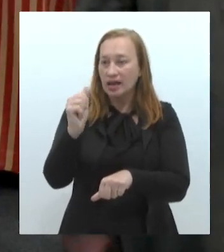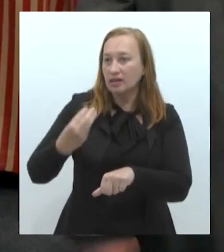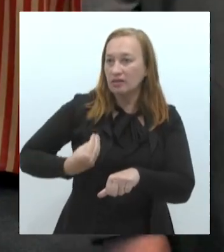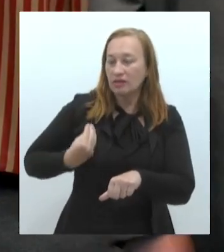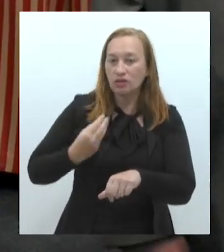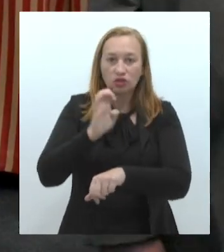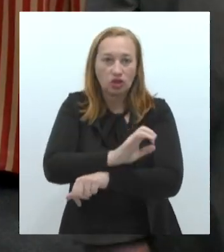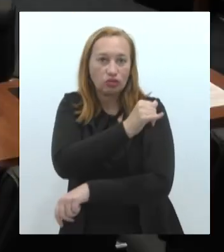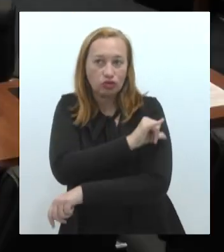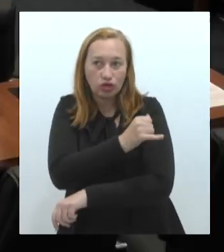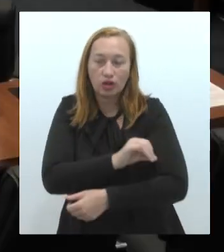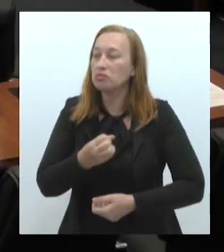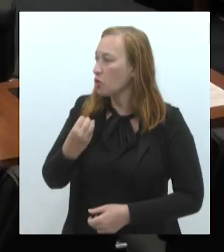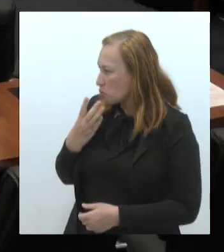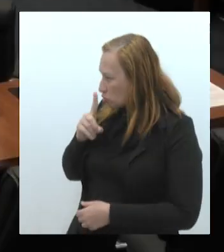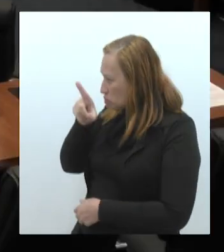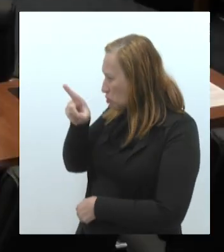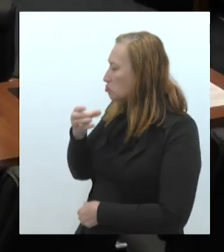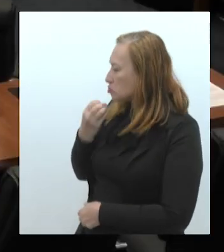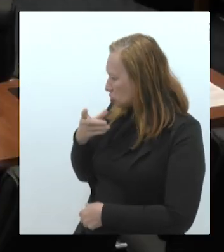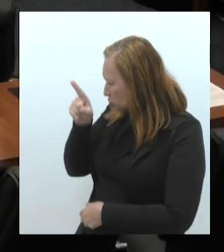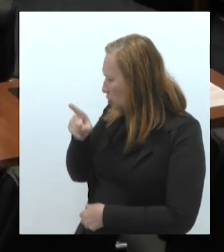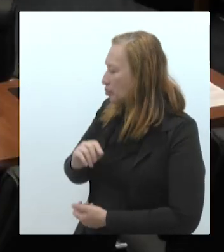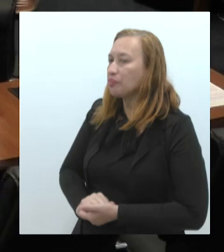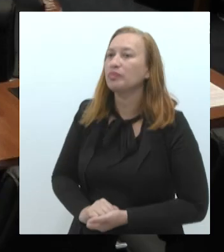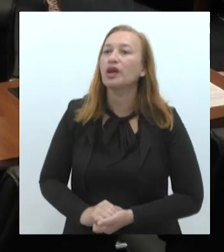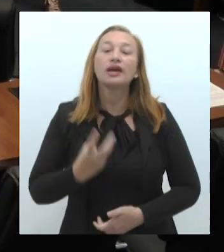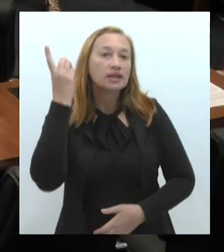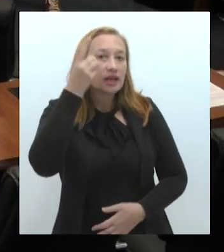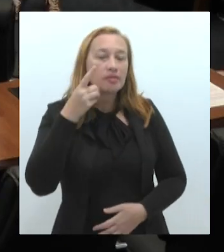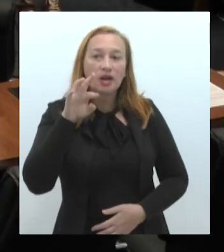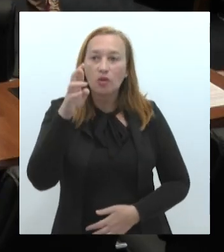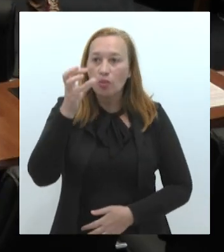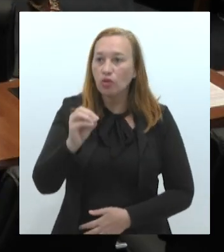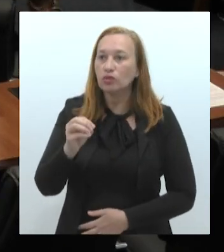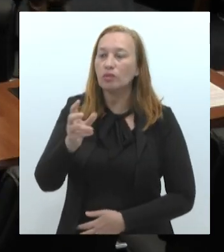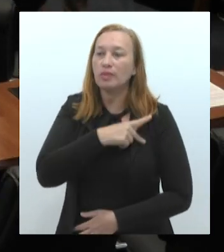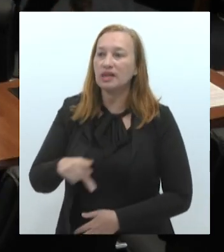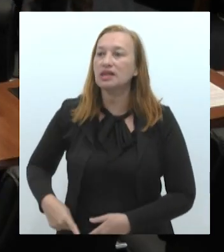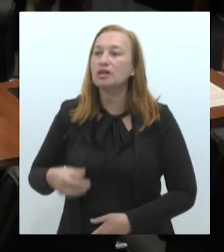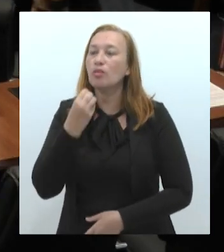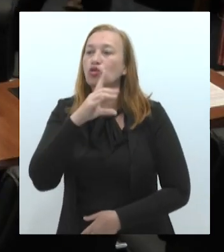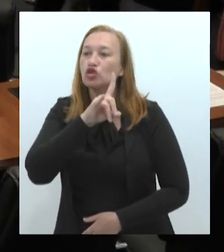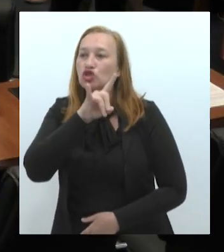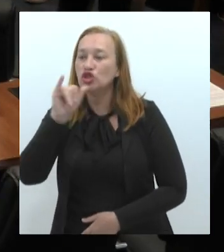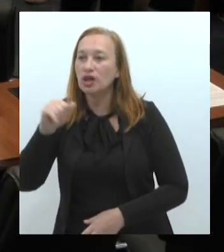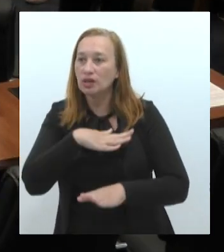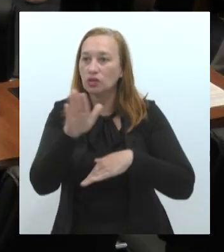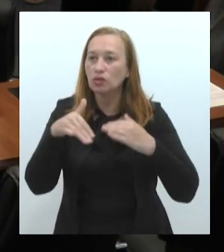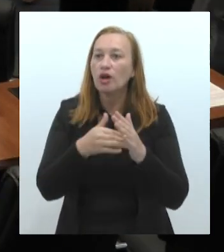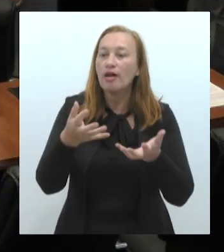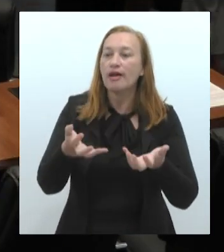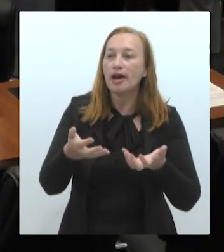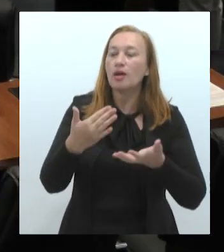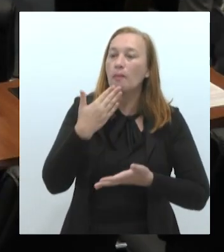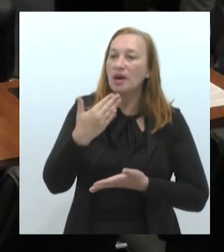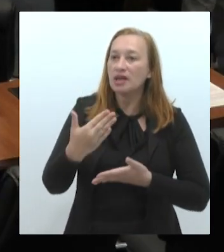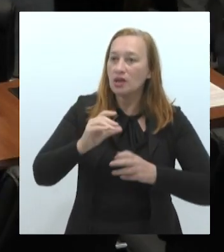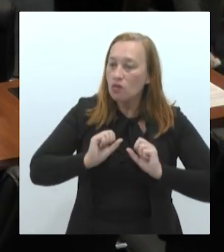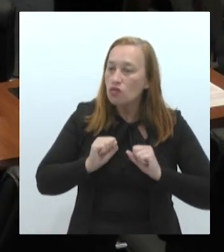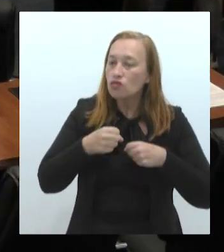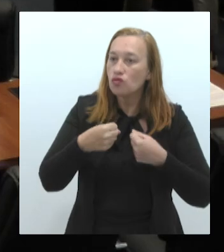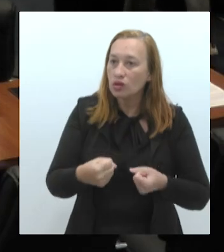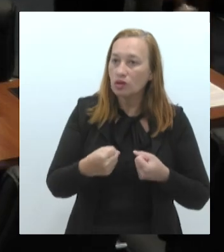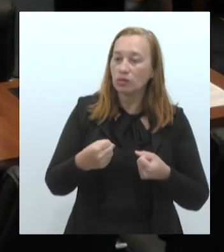Paulo. Muito bom. Deputado Bruno Boareto. Presidente, bom dia a todos. Também quero aqui reforçar o pedido pelo